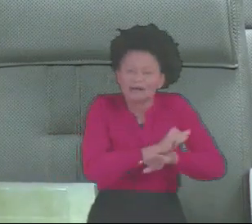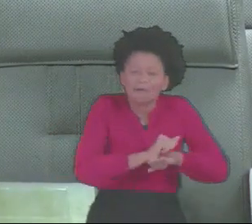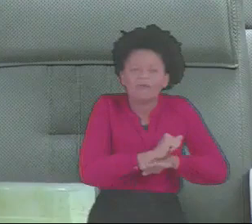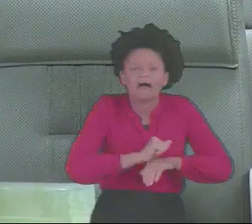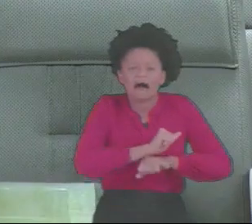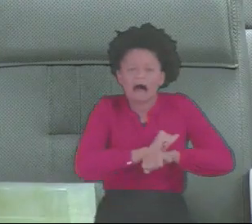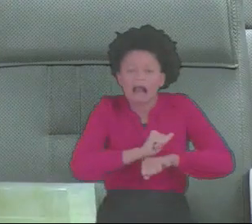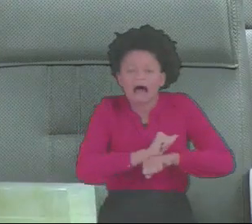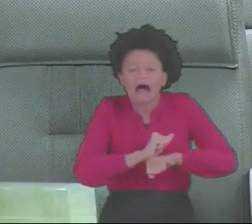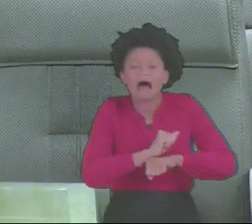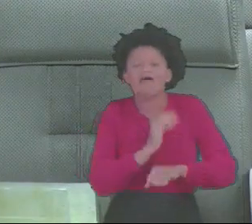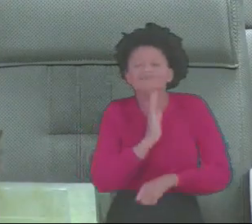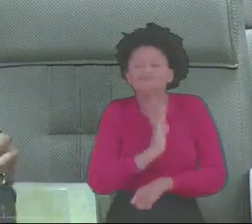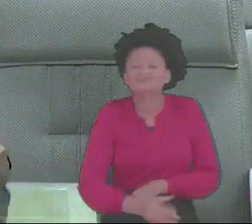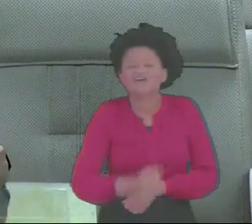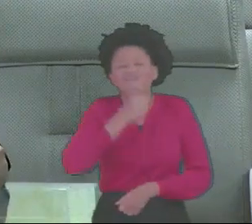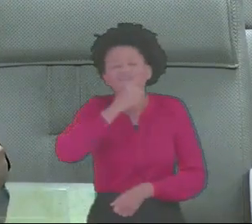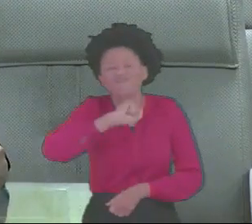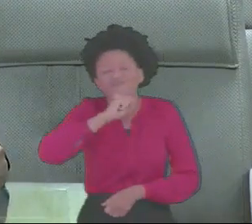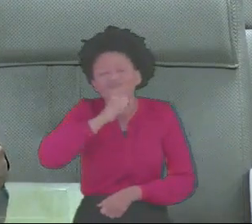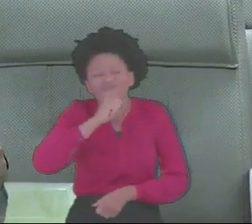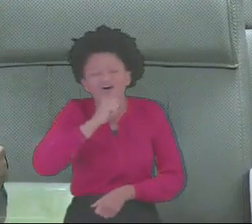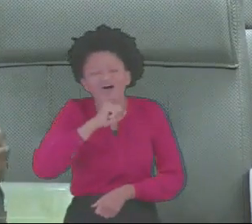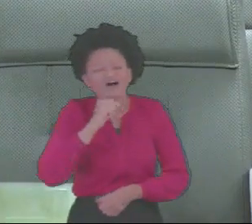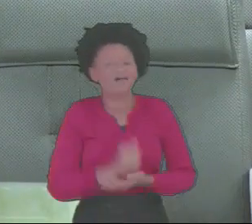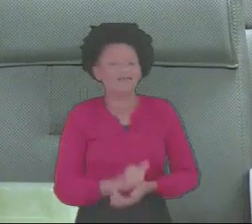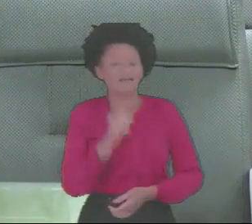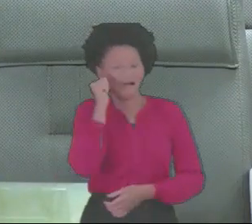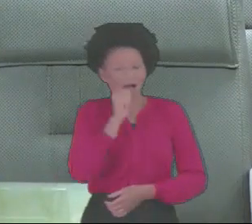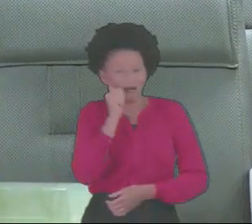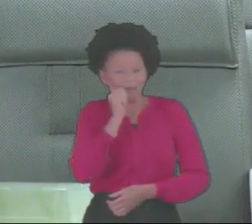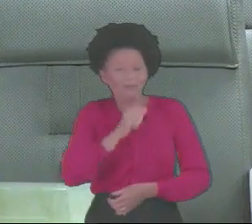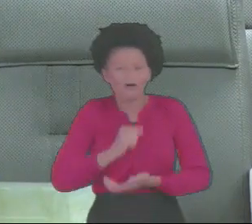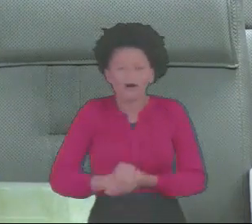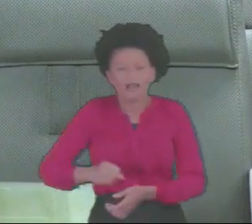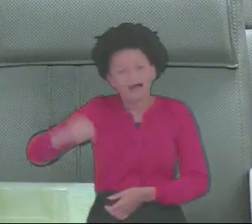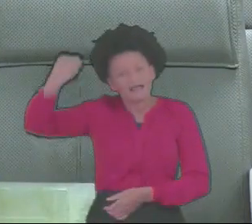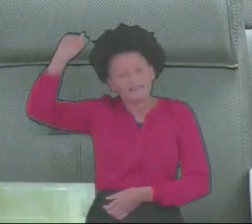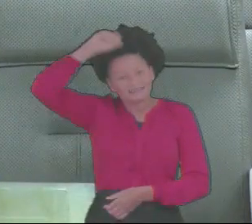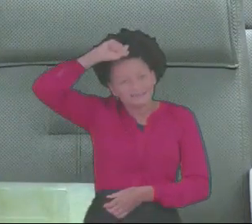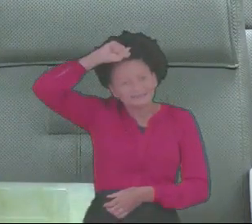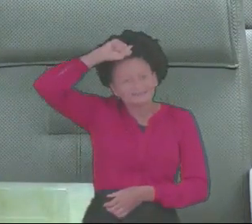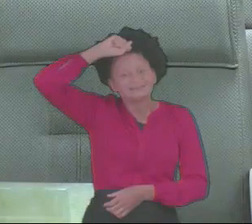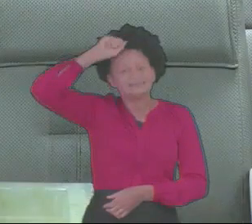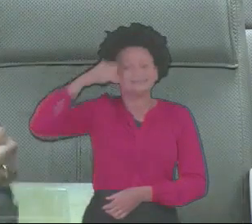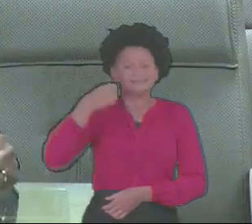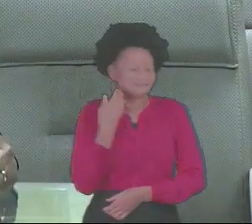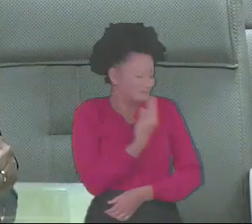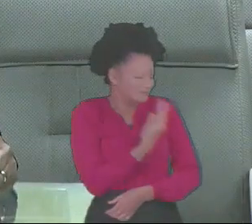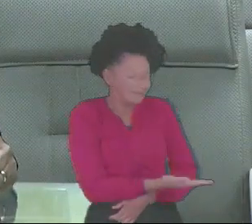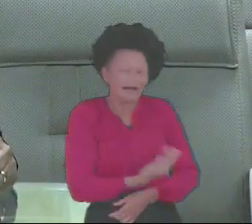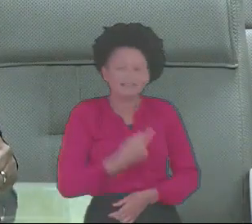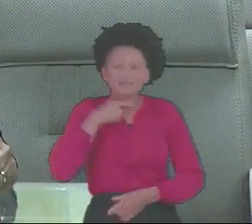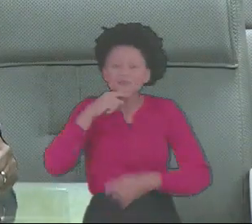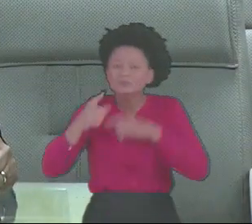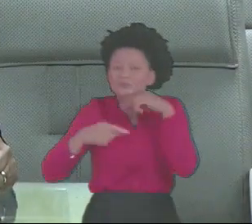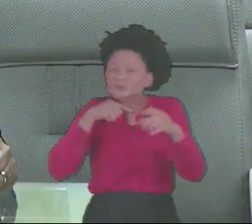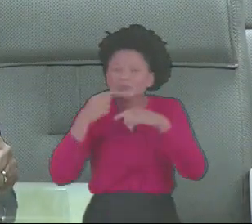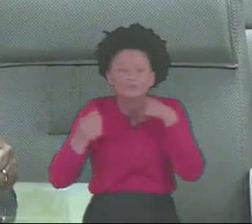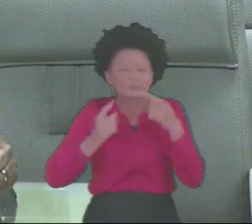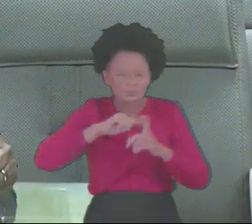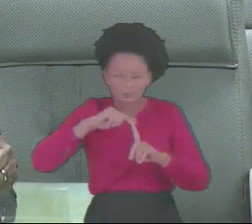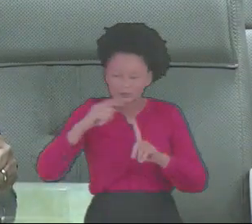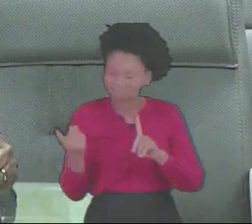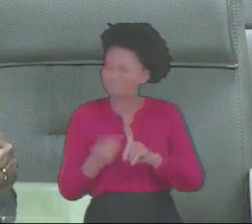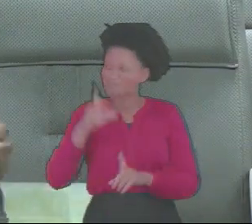estéreo não podia gerar filhos mas aquele que abre Madrid da mulher estéril o que faz dela